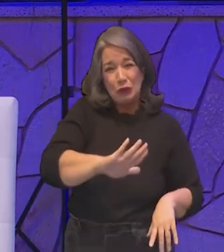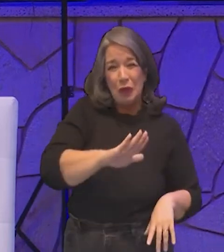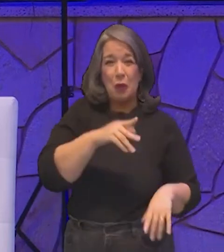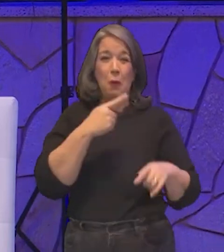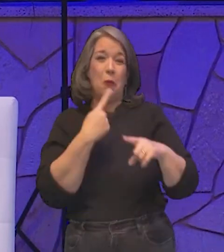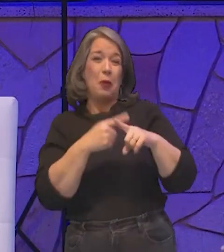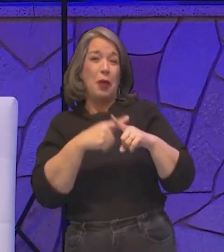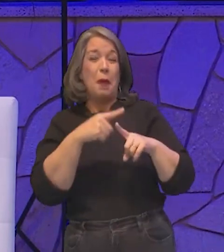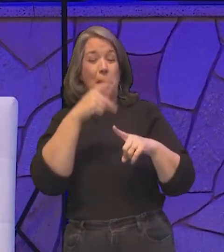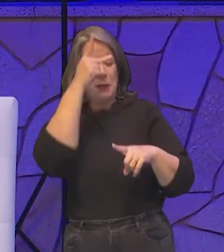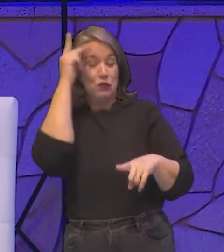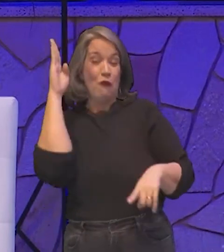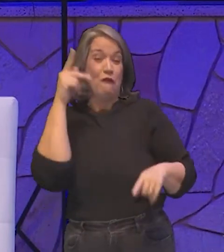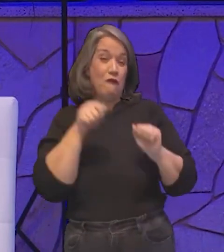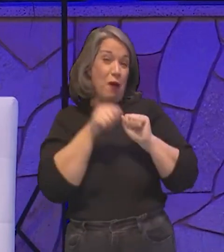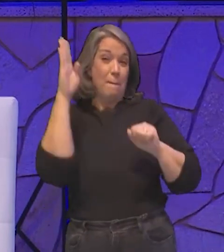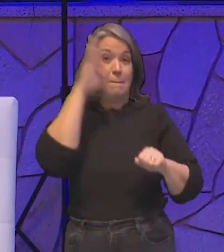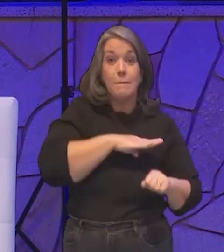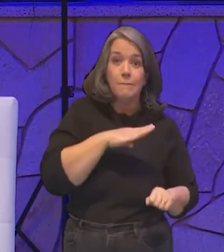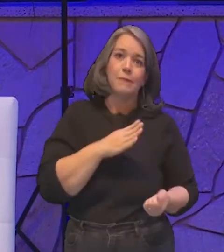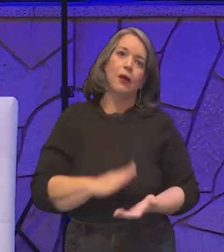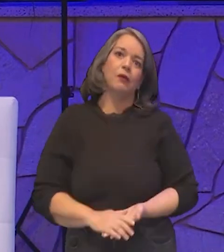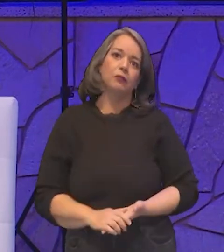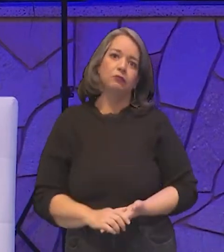de insultos também somos nós.